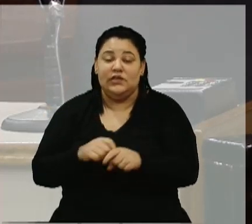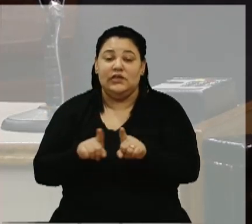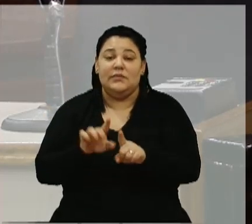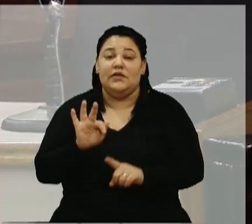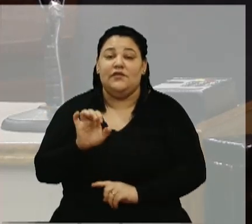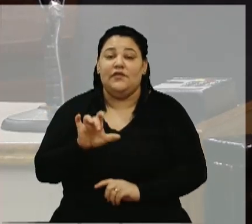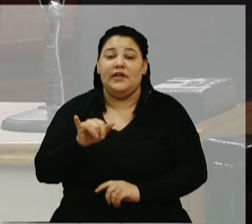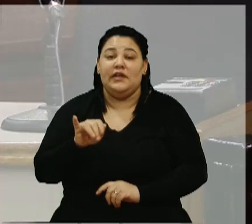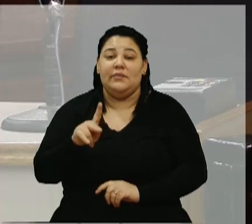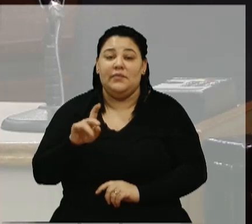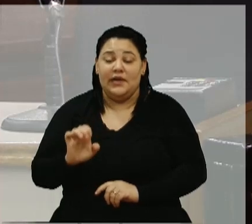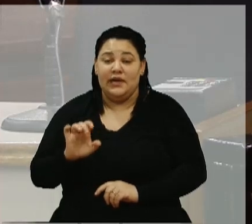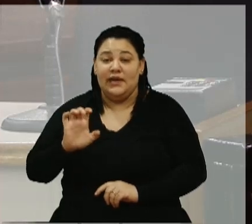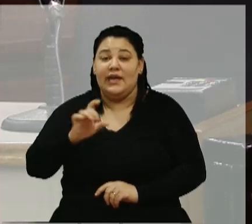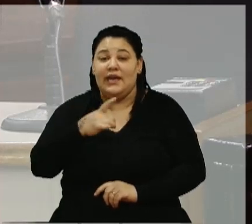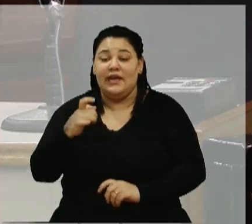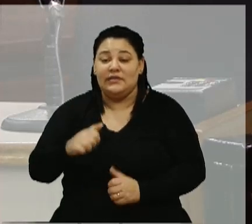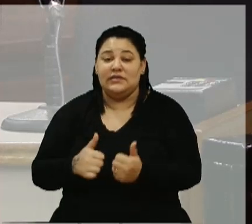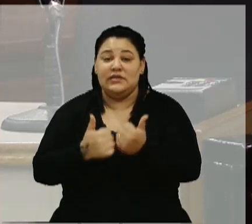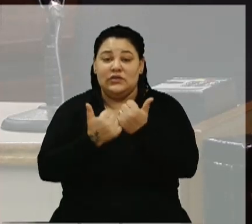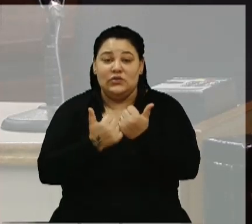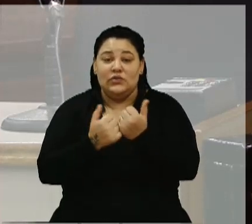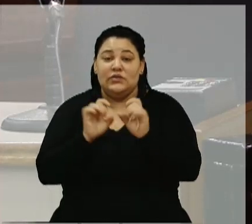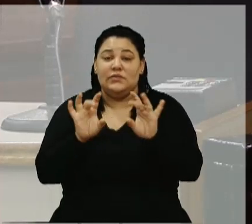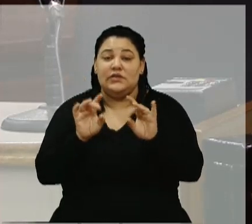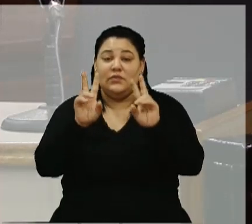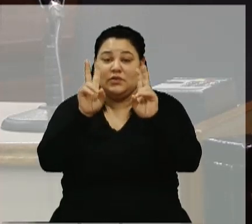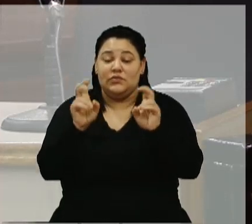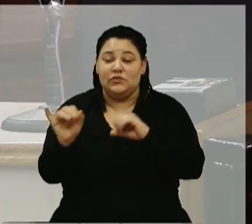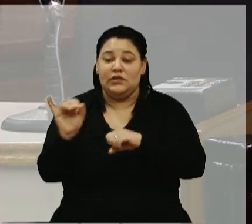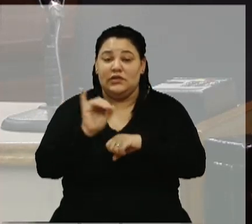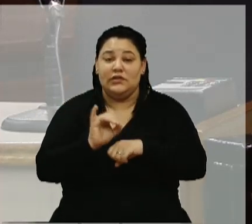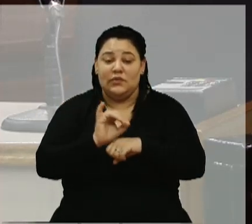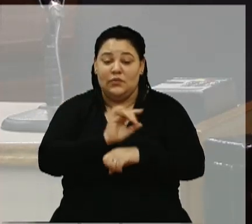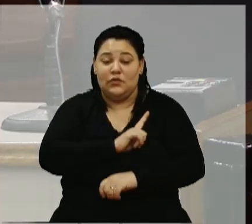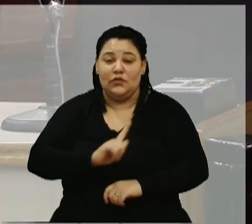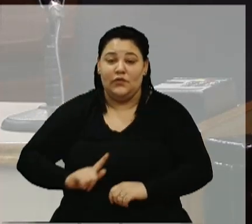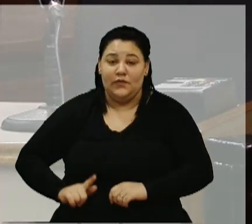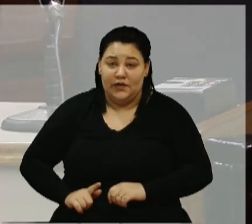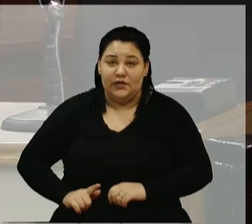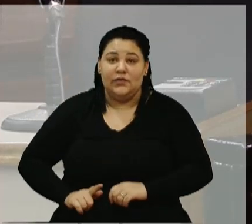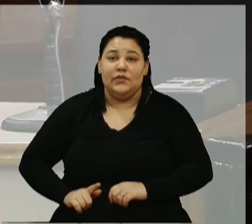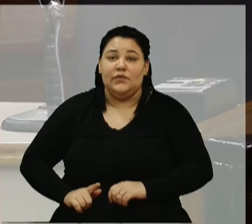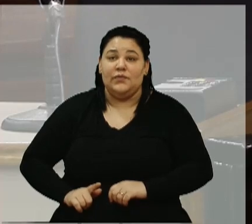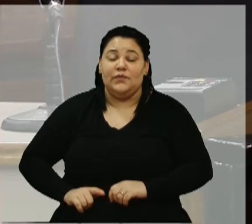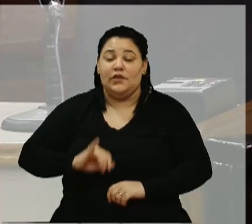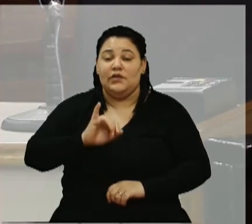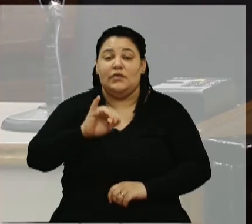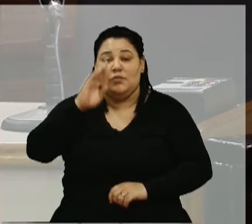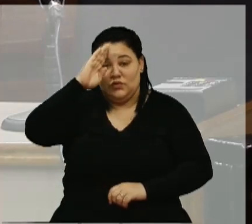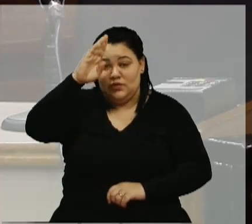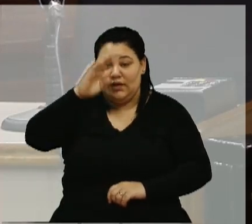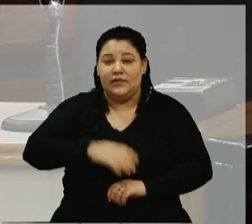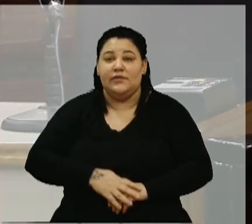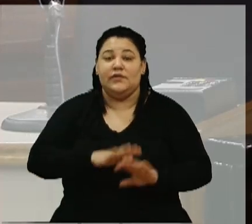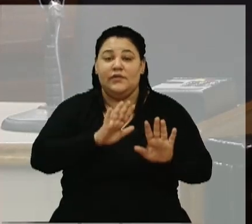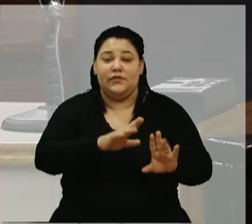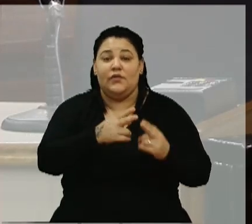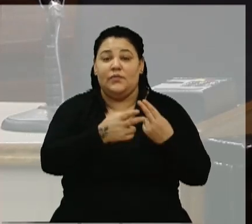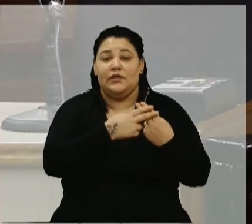Martins, ex-assessor especial para assuntos internacionais do governo do ex-presidente Jair Bolsonaro, que ficou preso por 6